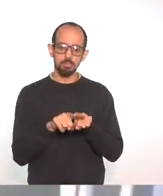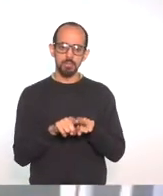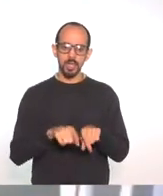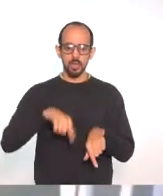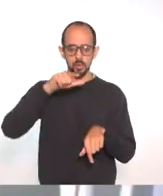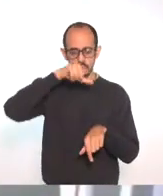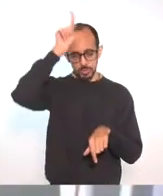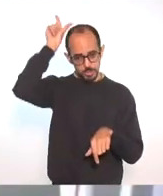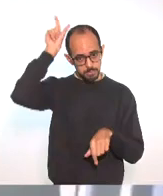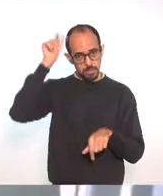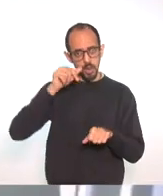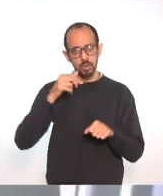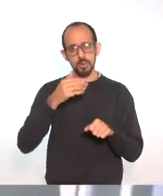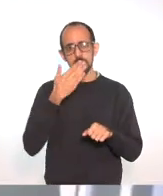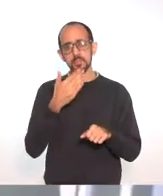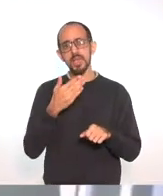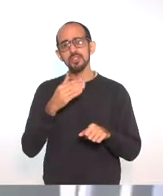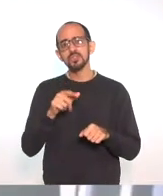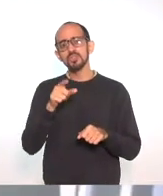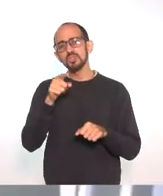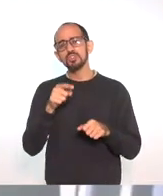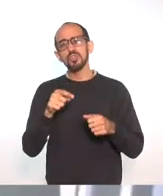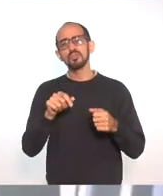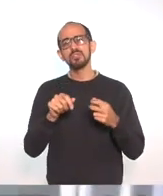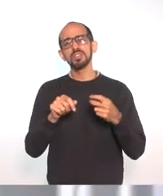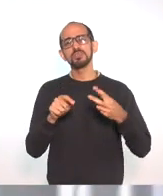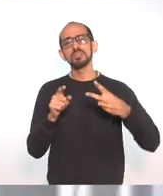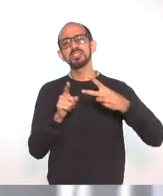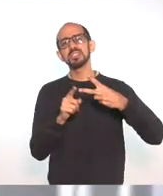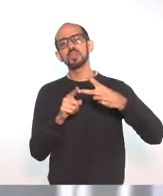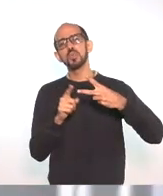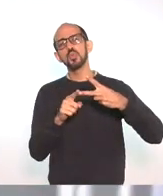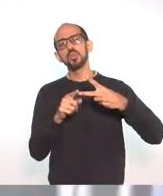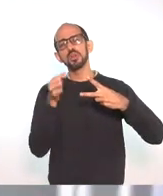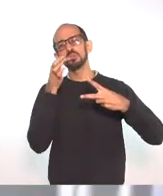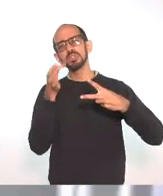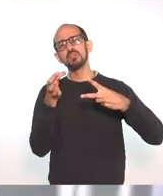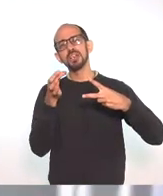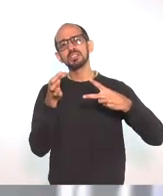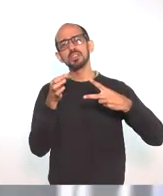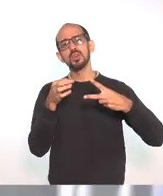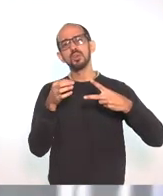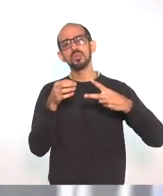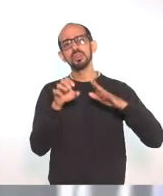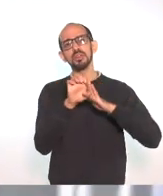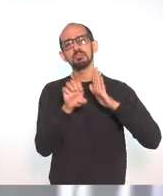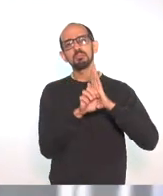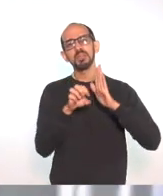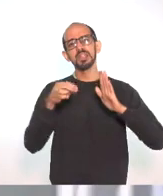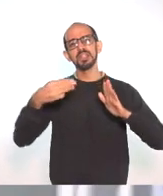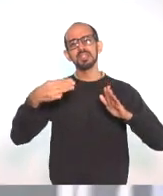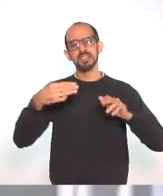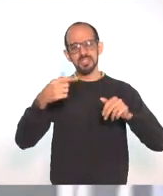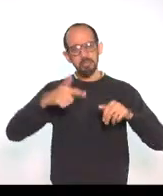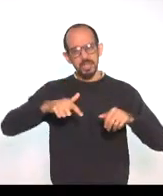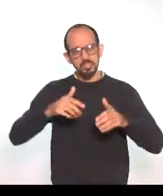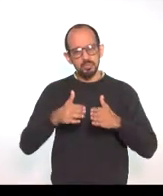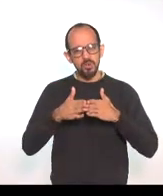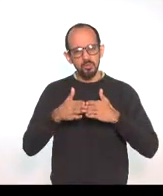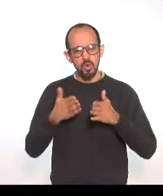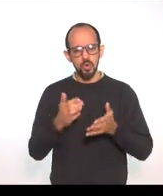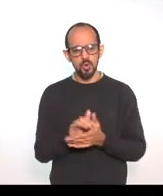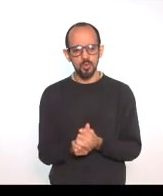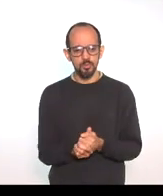pedir aqui vocês essa repetir se pede uma segunda observação sobre a emenda três uma referência puderem 22 Minutos repetidas e